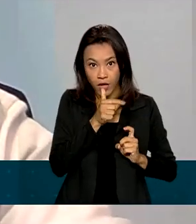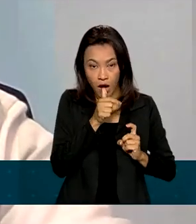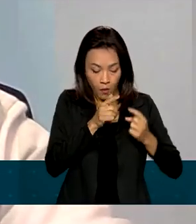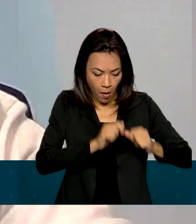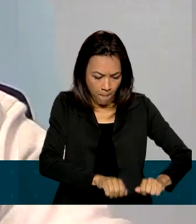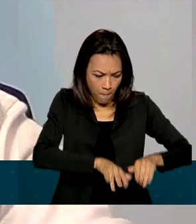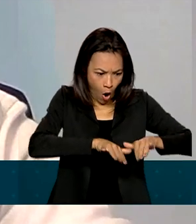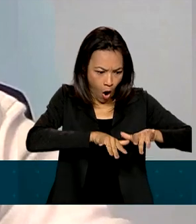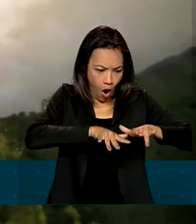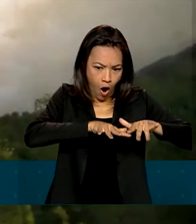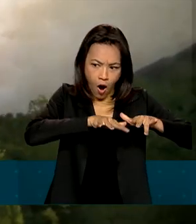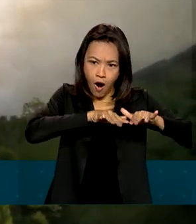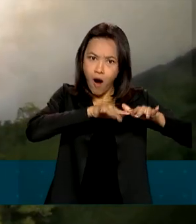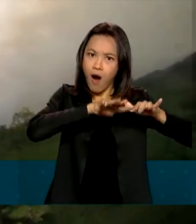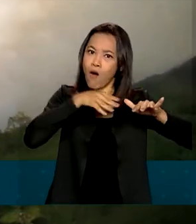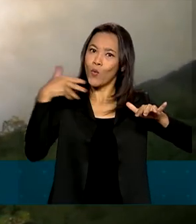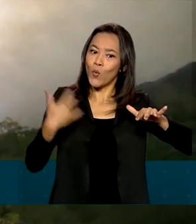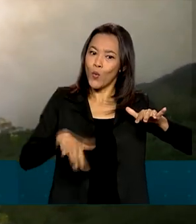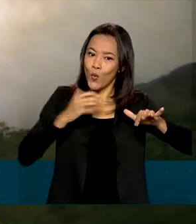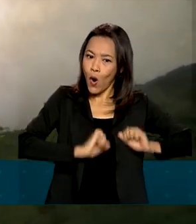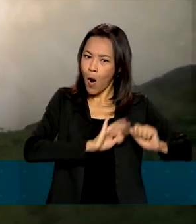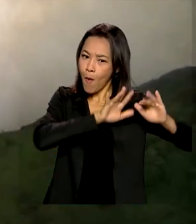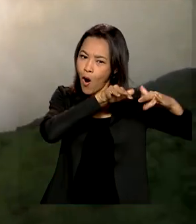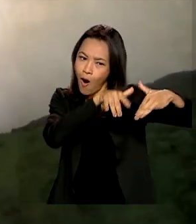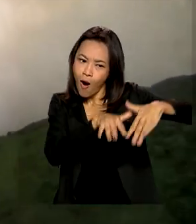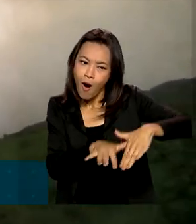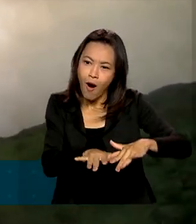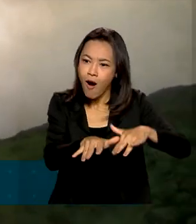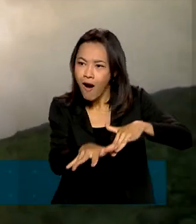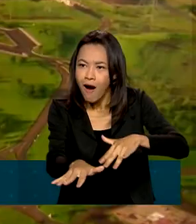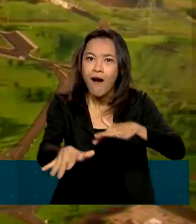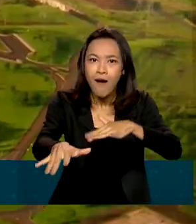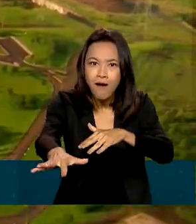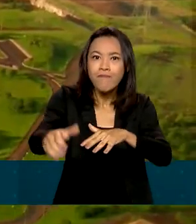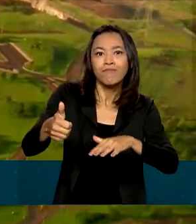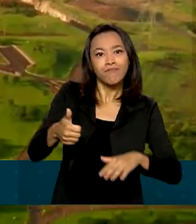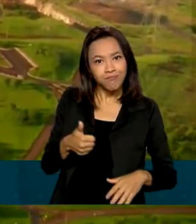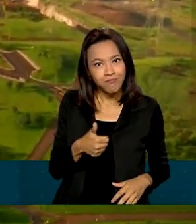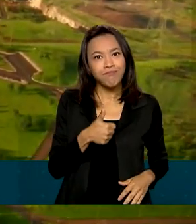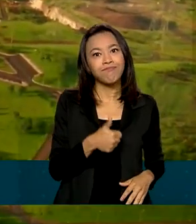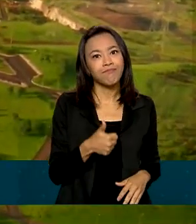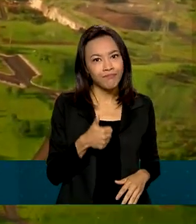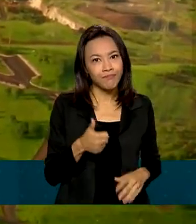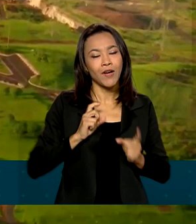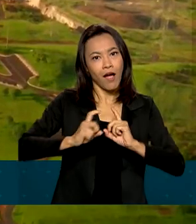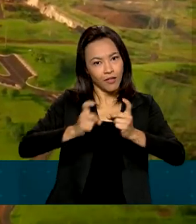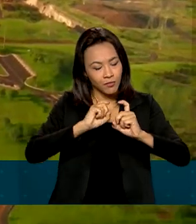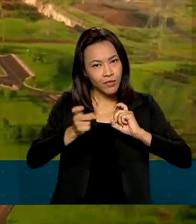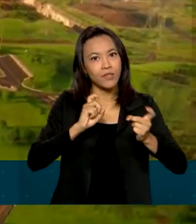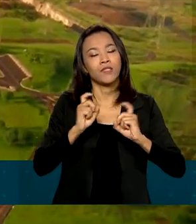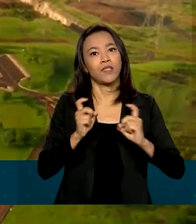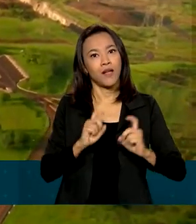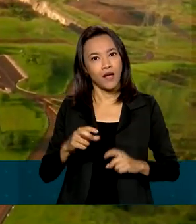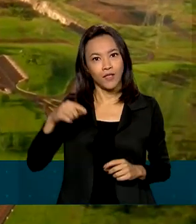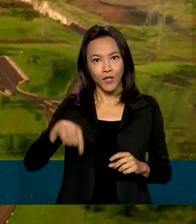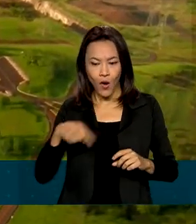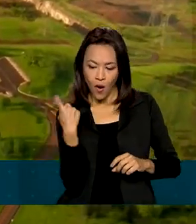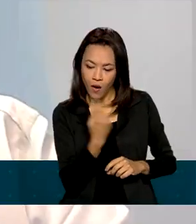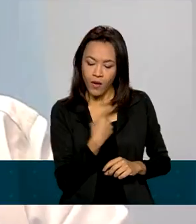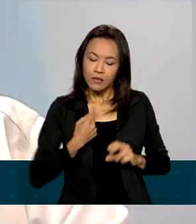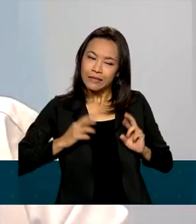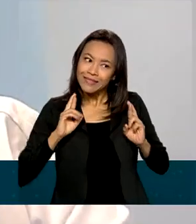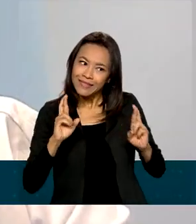volumes enormes de água tiveram pa administrado Em algum momento do ano passado começo deste ano nossa